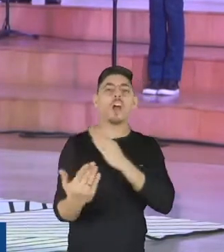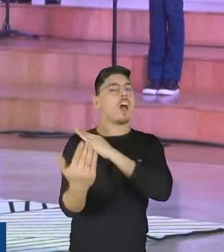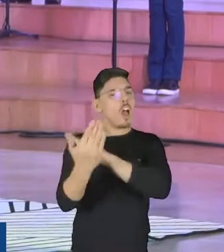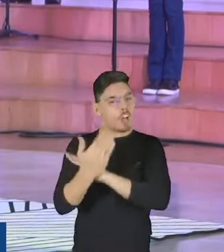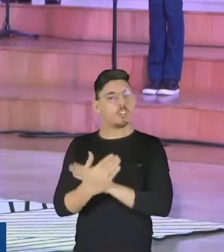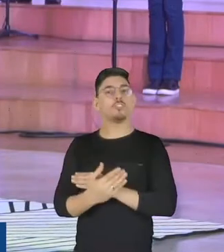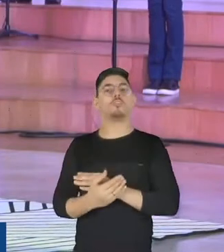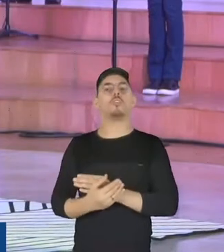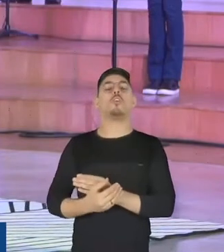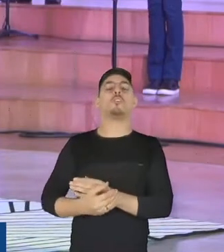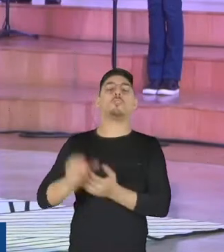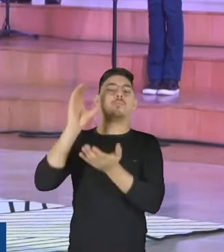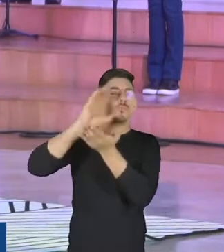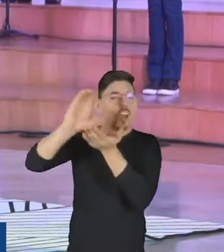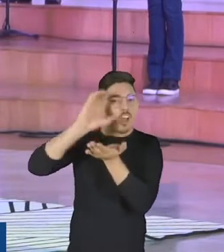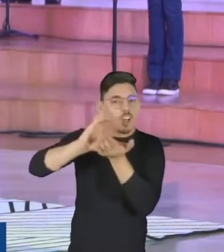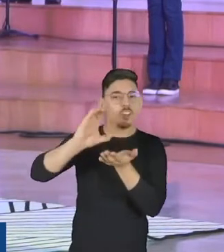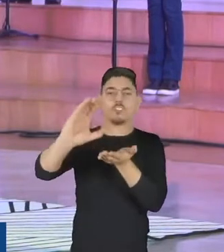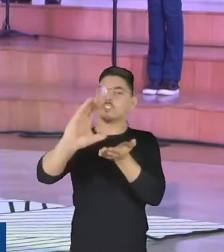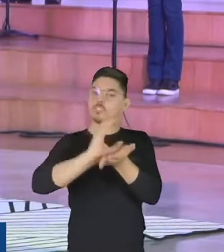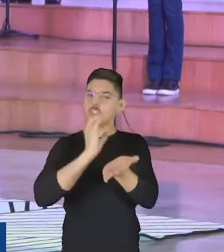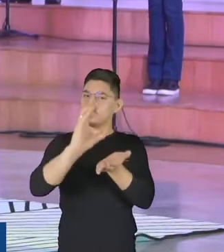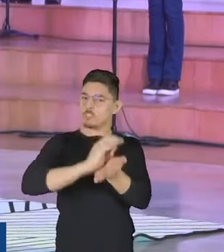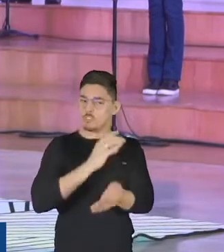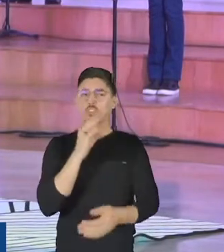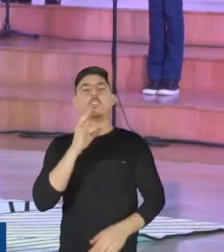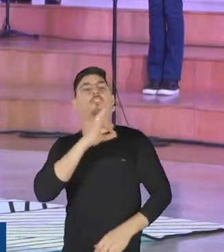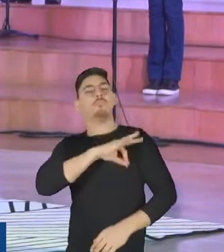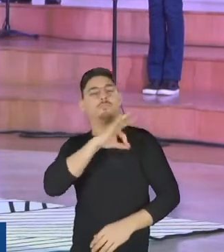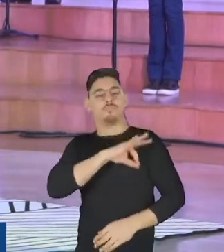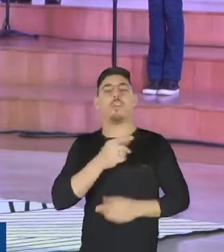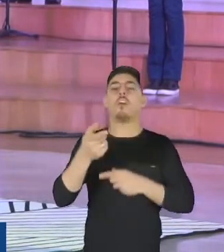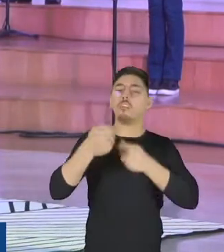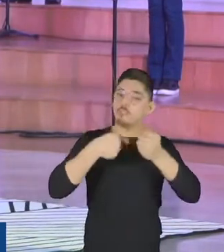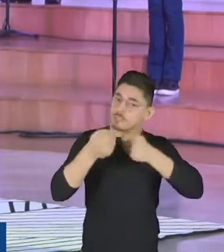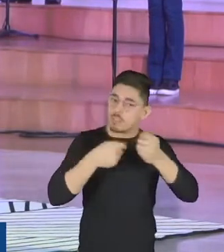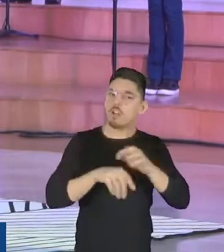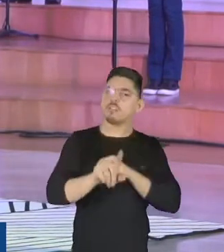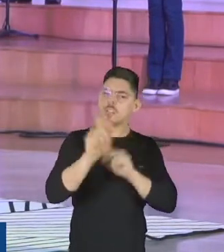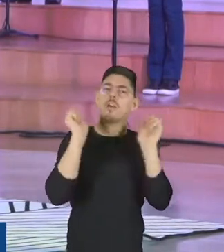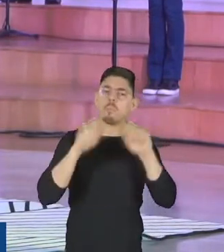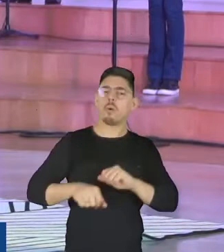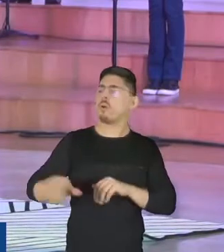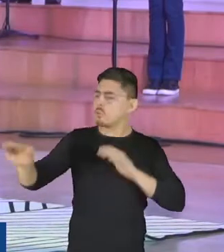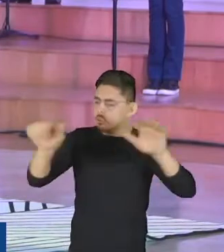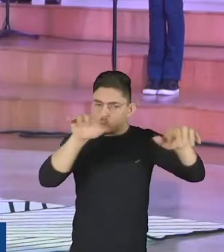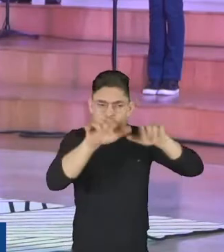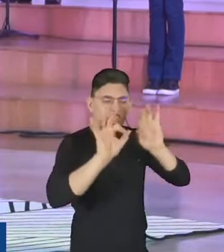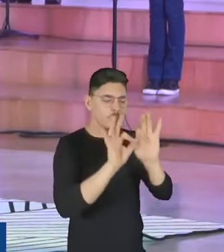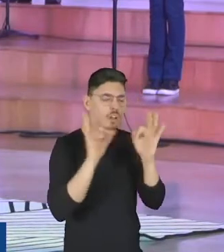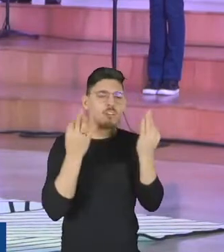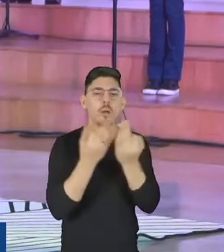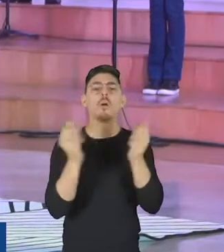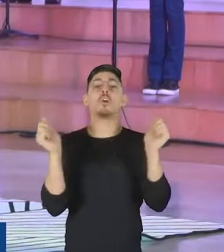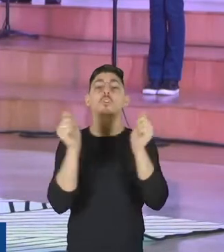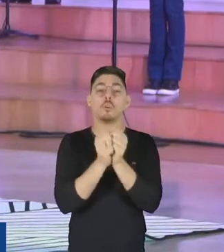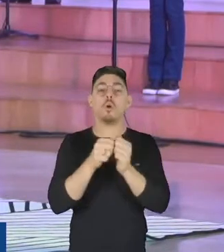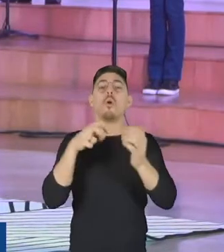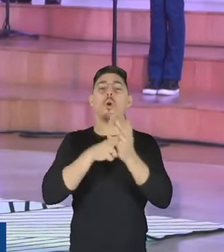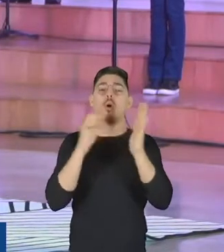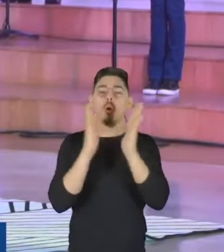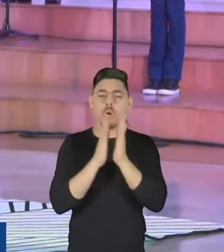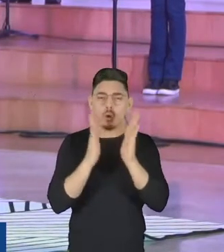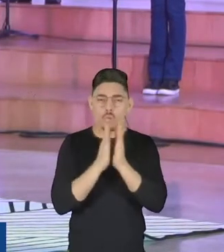Os dados das nossas contas estão aparecendo na tela. Você já pode aí reunir a sua família e juntos em